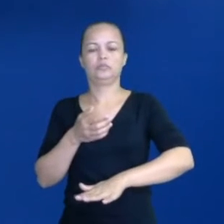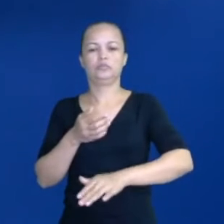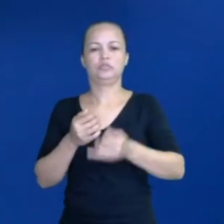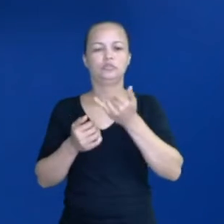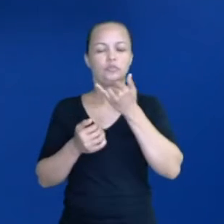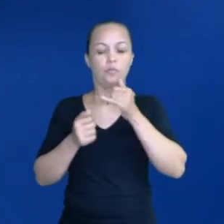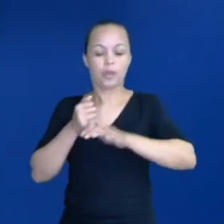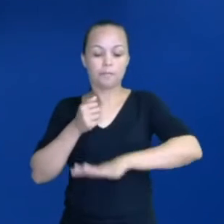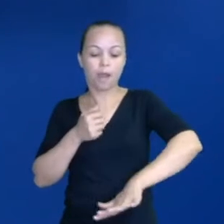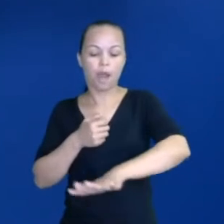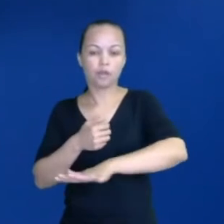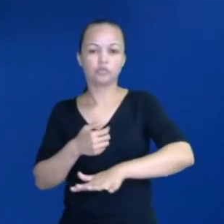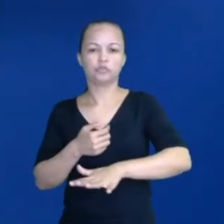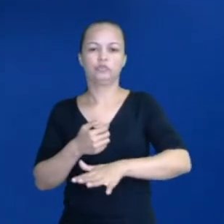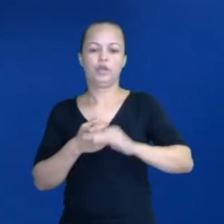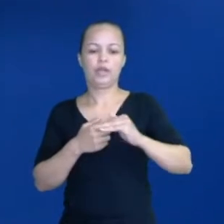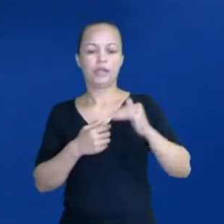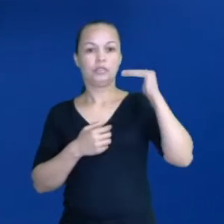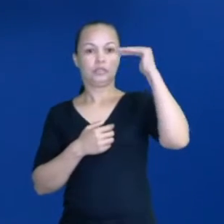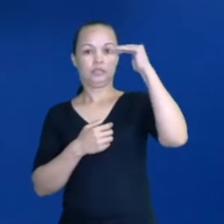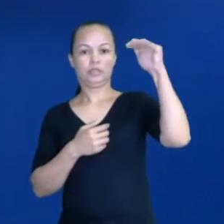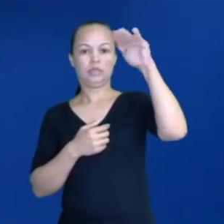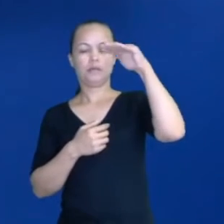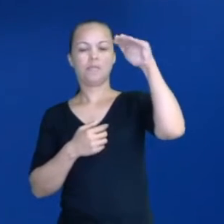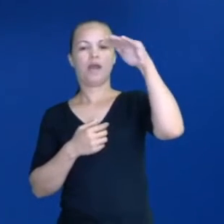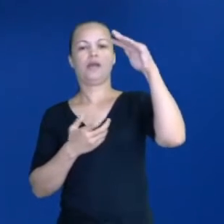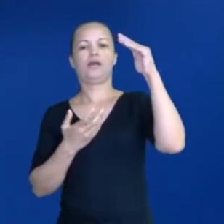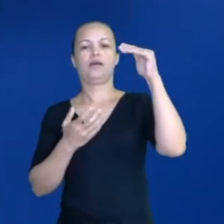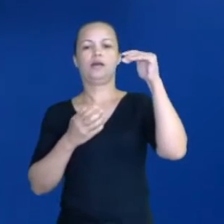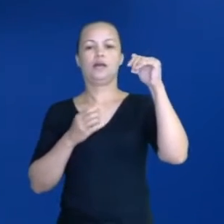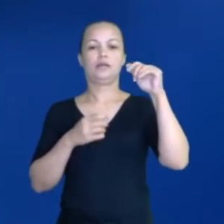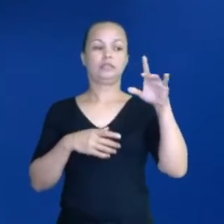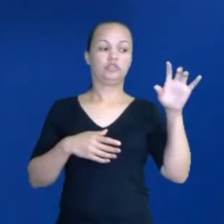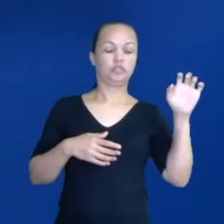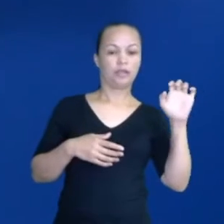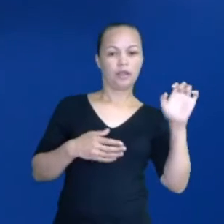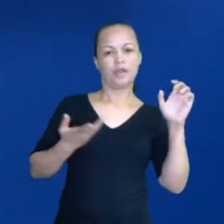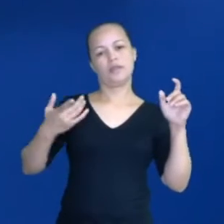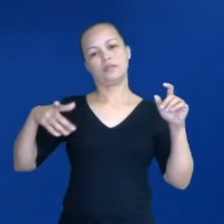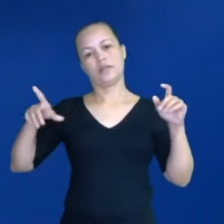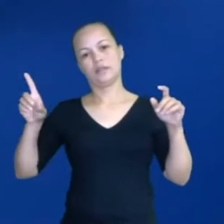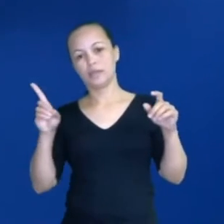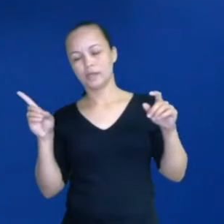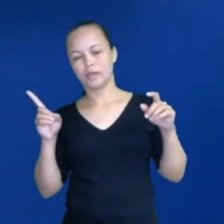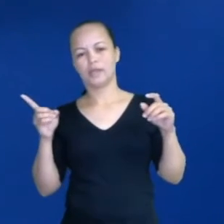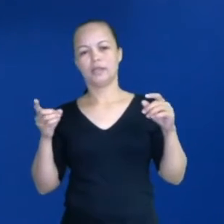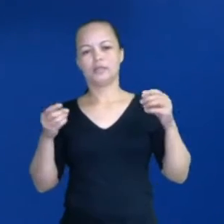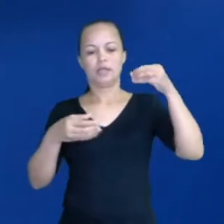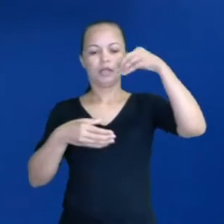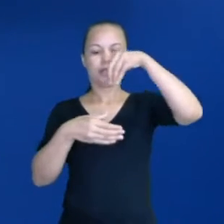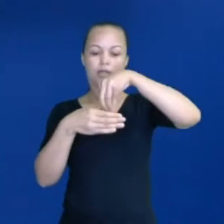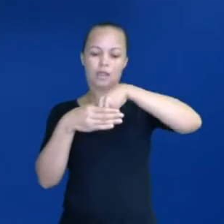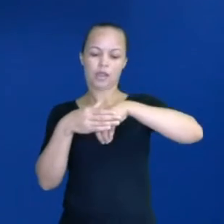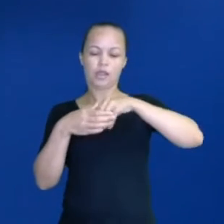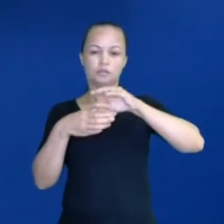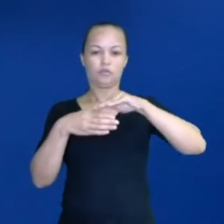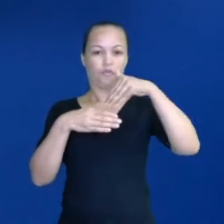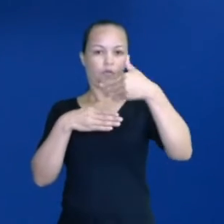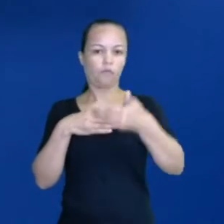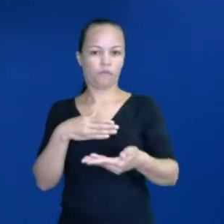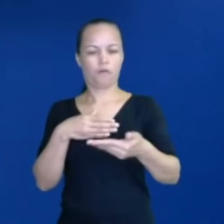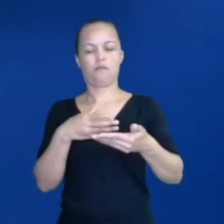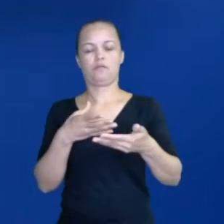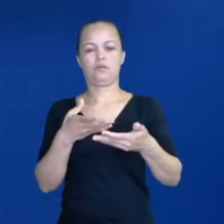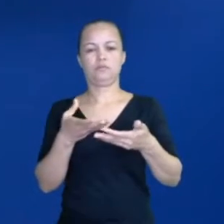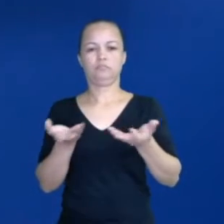desculpa, em cima, esquerda, direita, dentro,